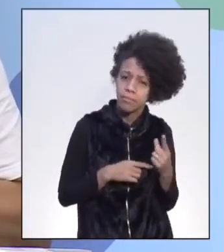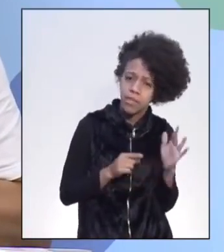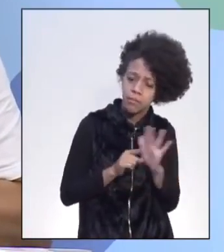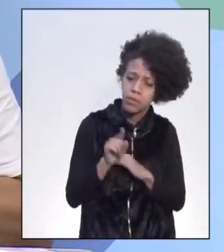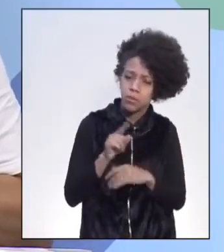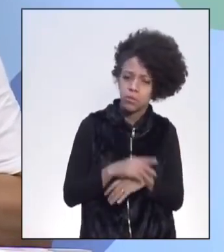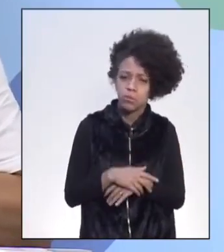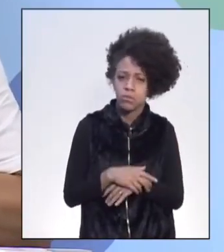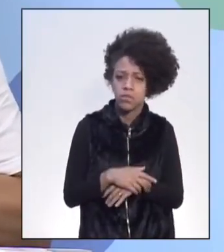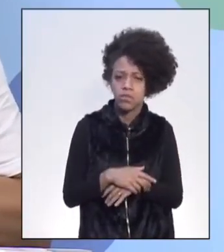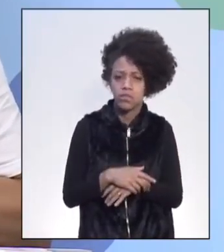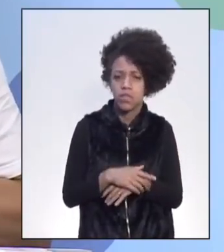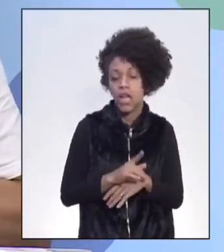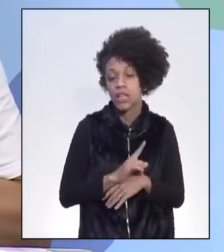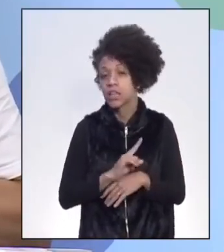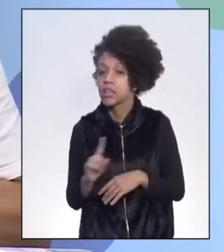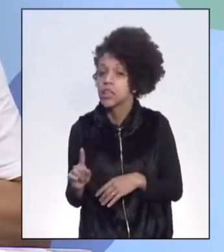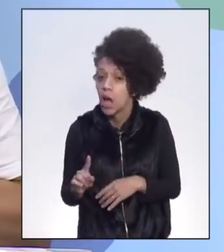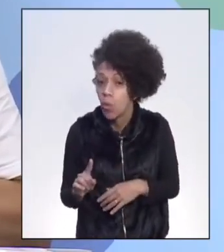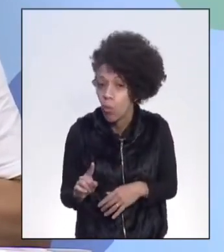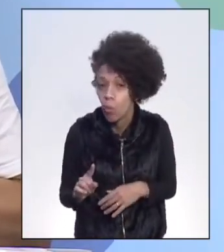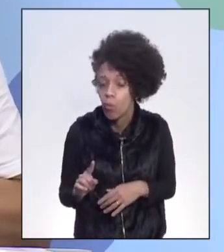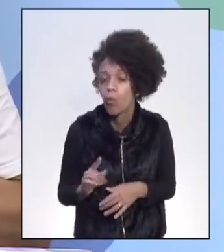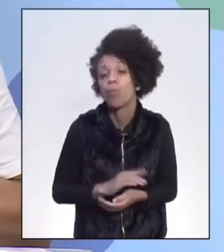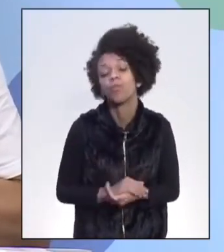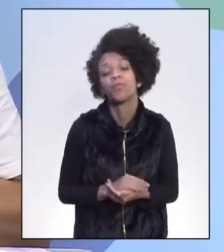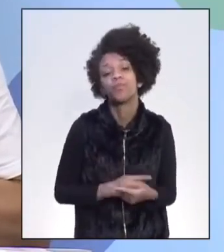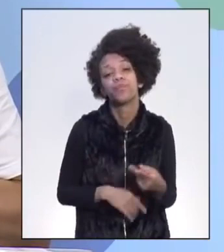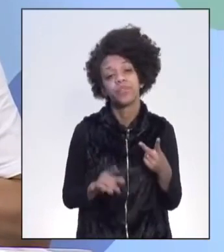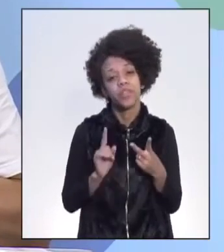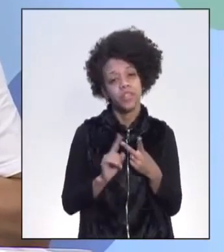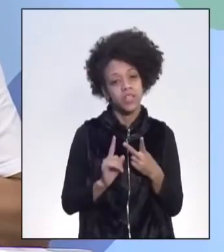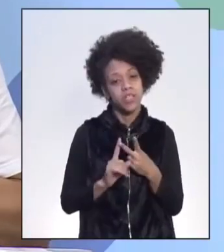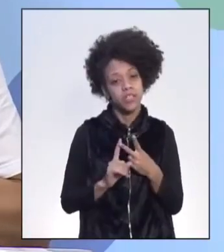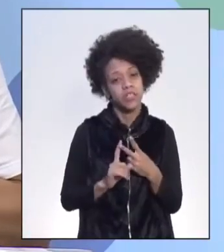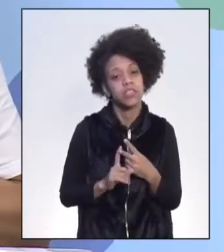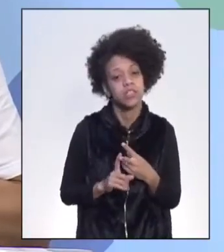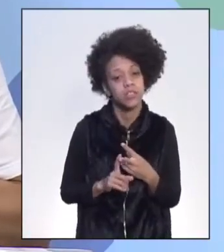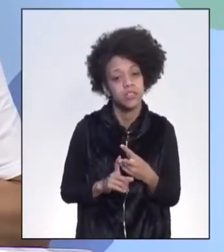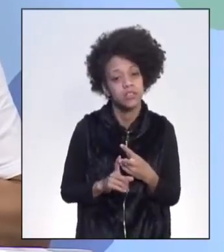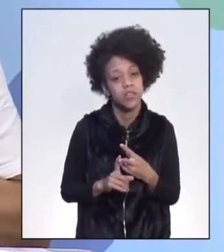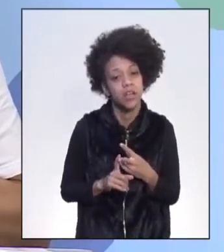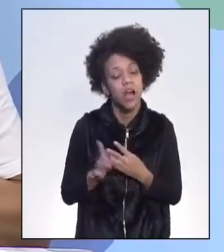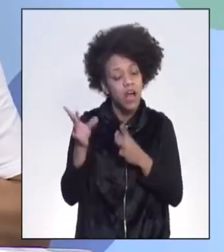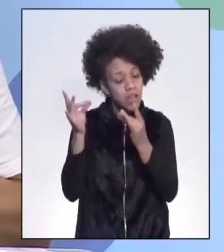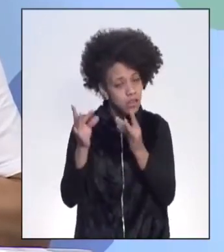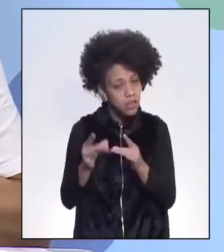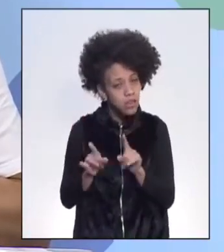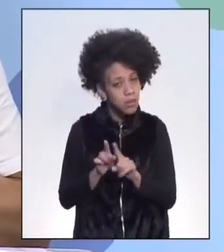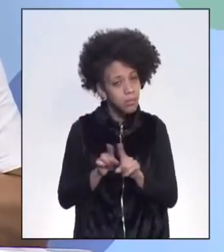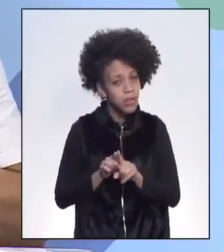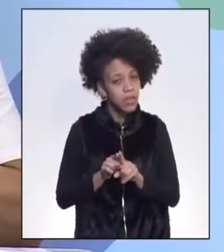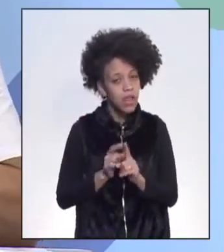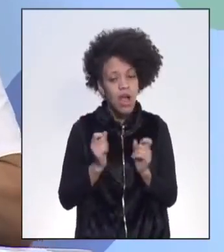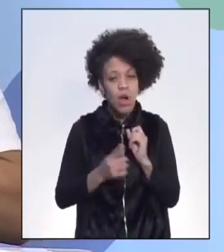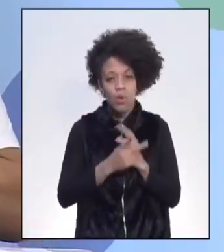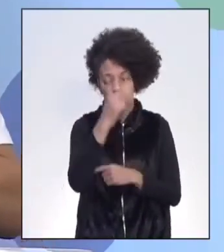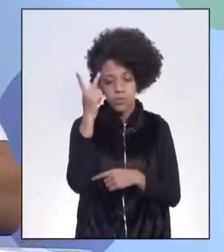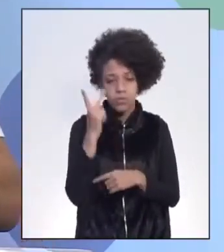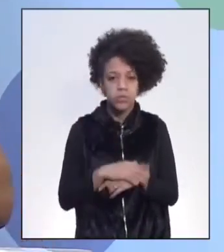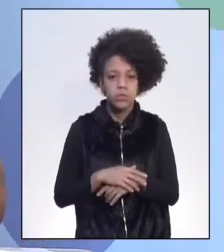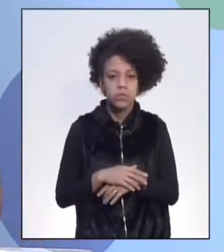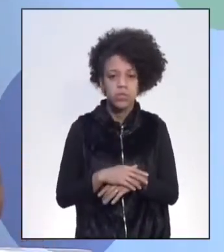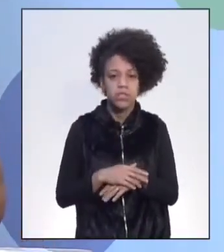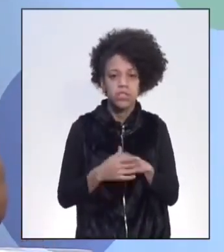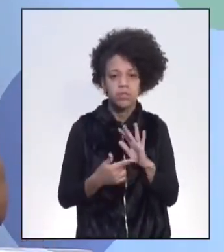pergunta. Não, professor Edjoel. E eu vou destacar aqui também que algumas pessoas colocaram